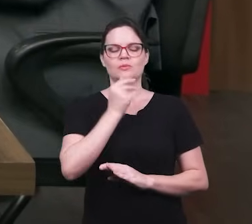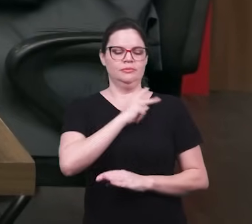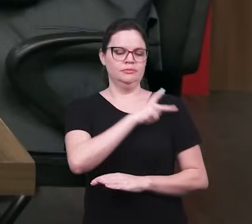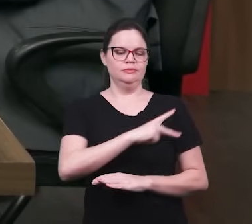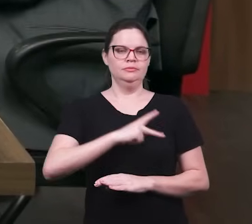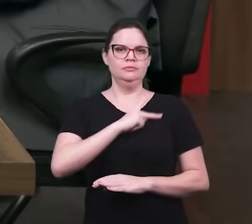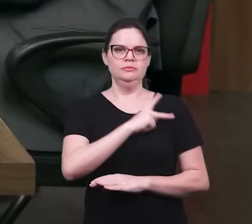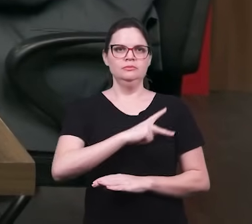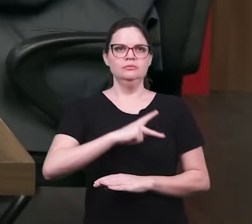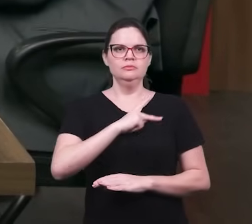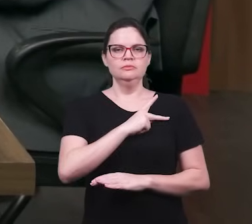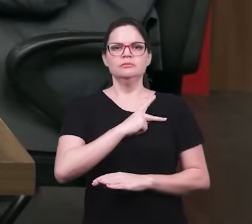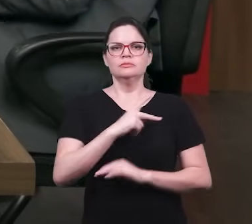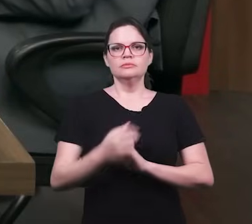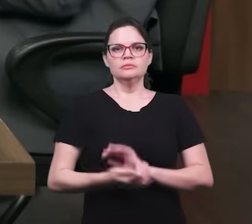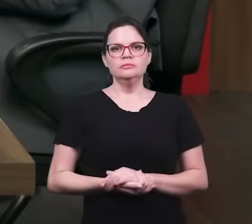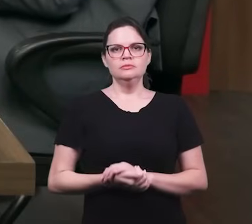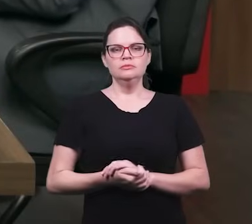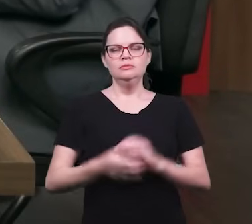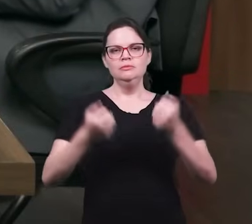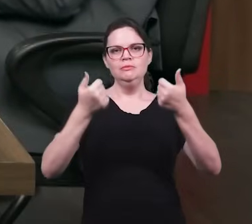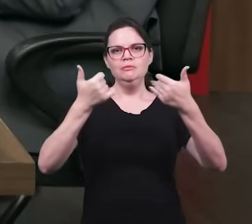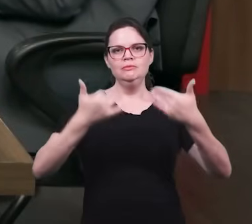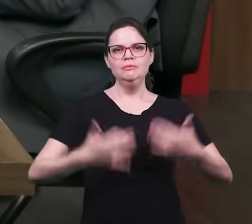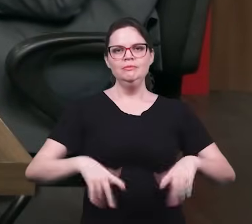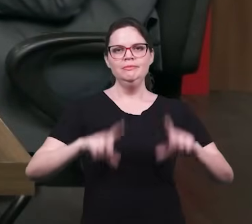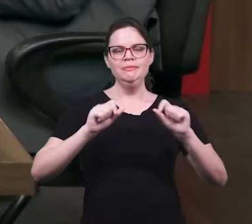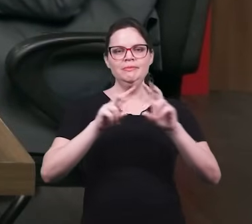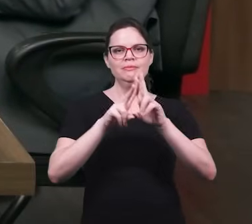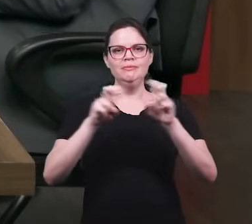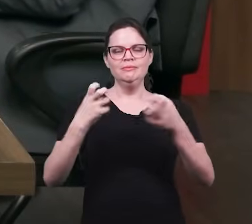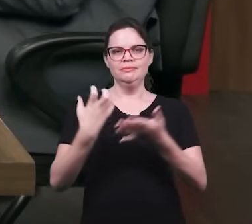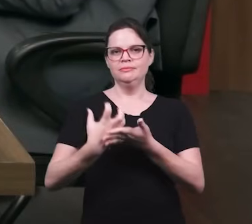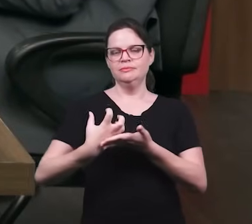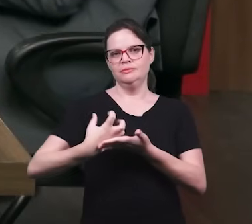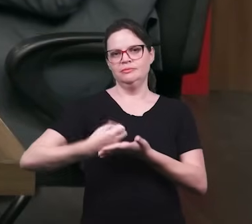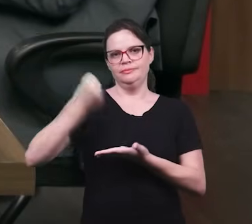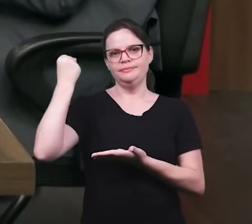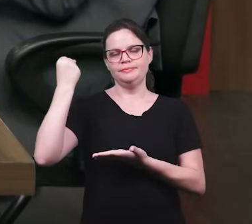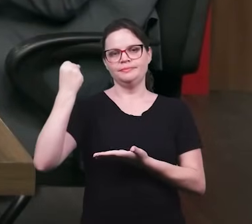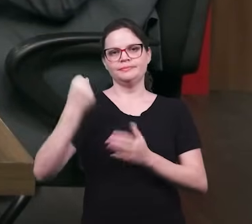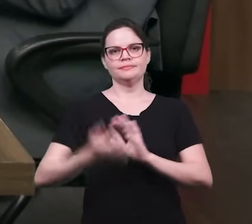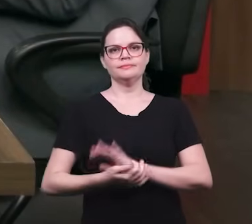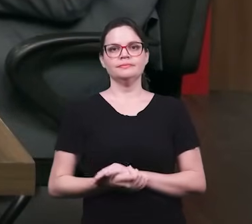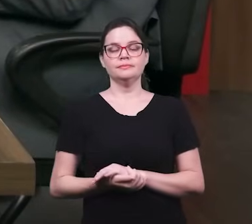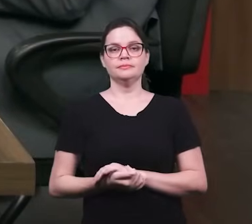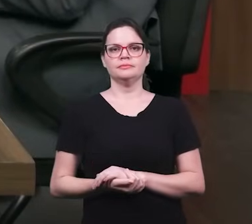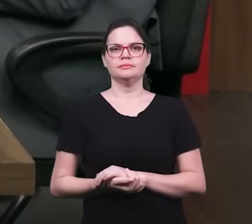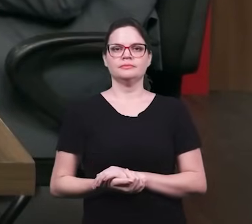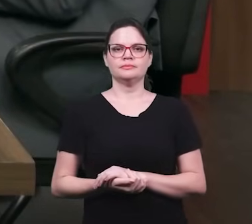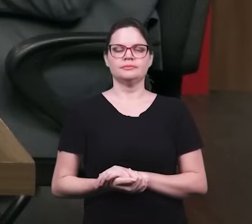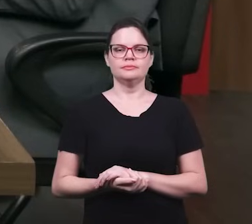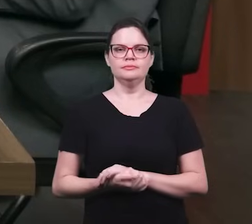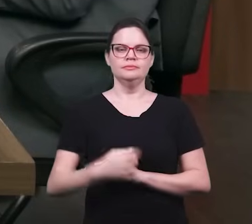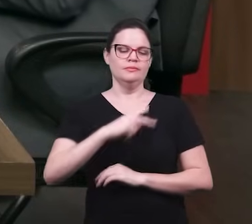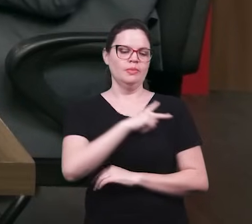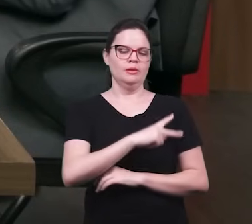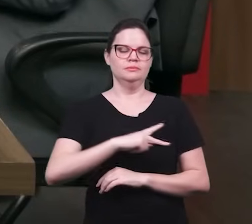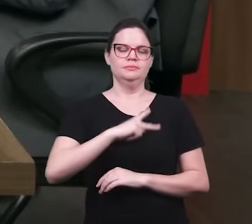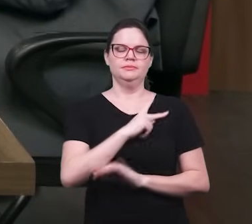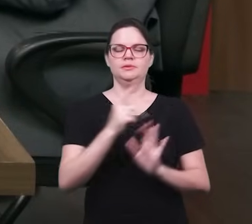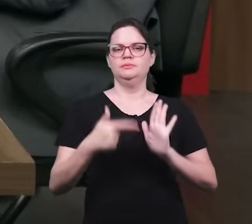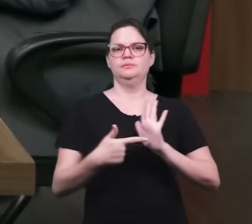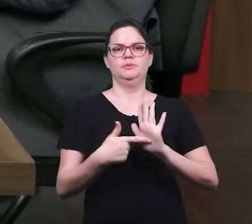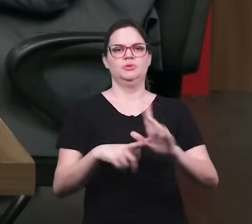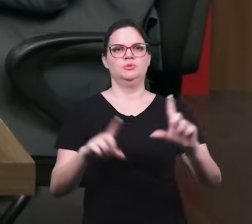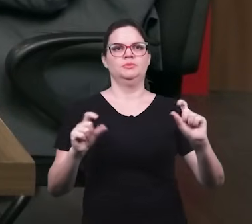fala em uma das suas cartas sobre o arrebatamento da igreja, né? E ele diz assim que o arrebatamento da